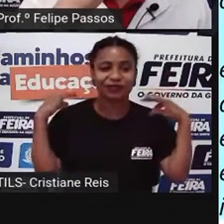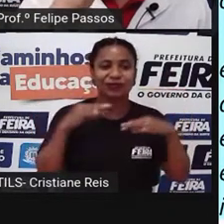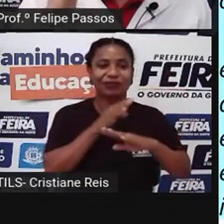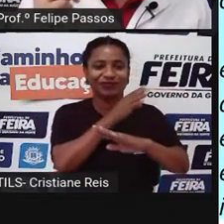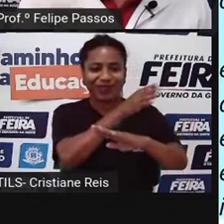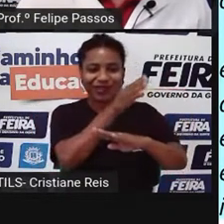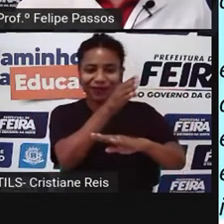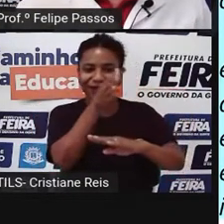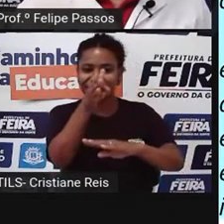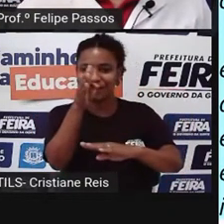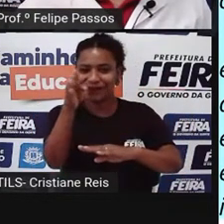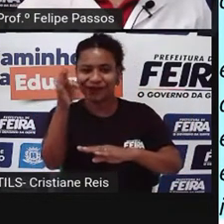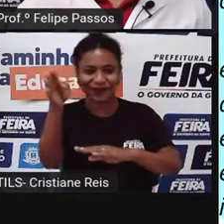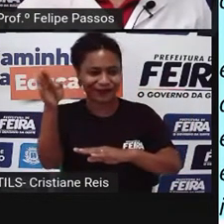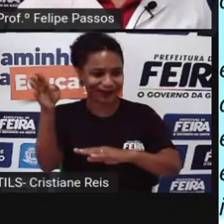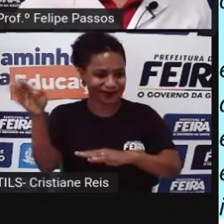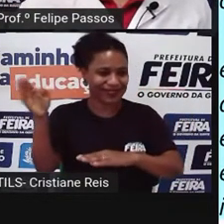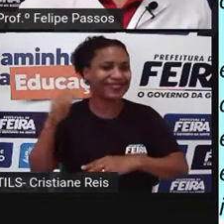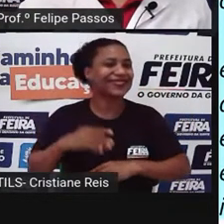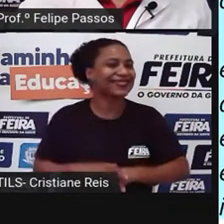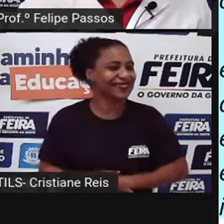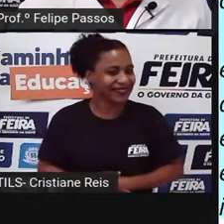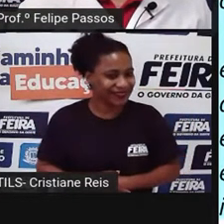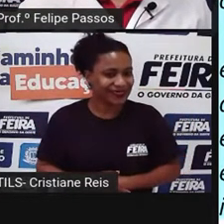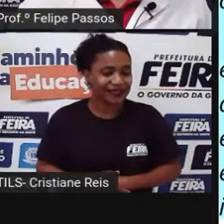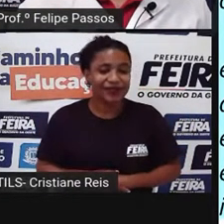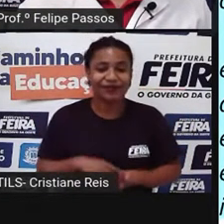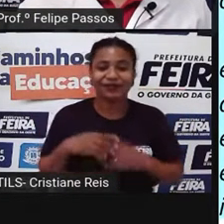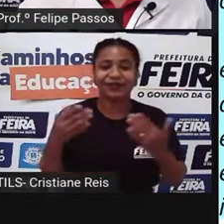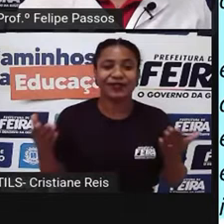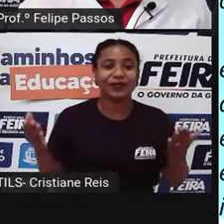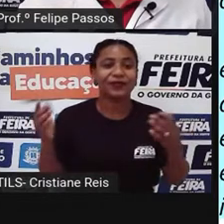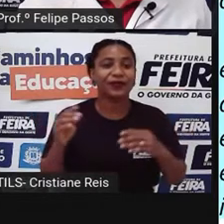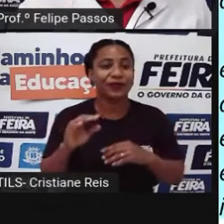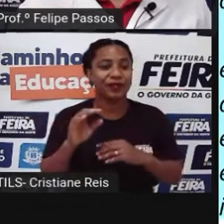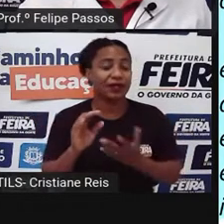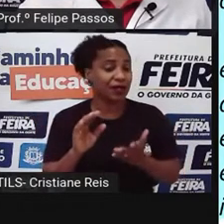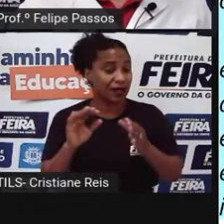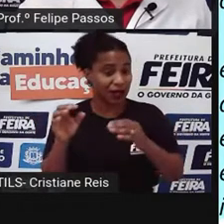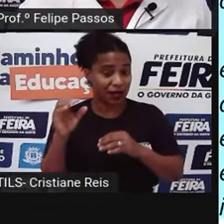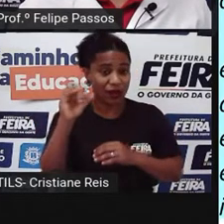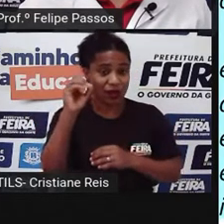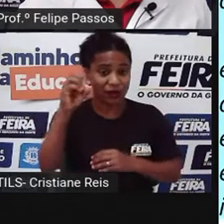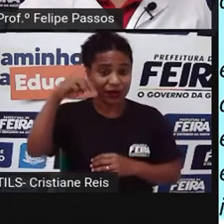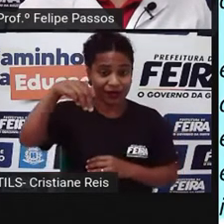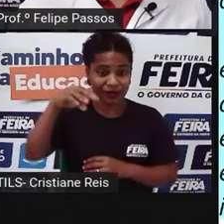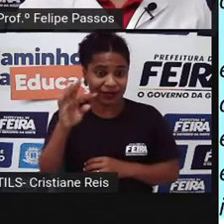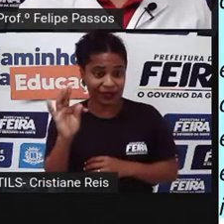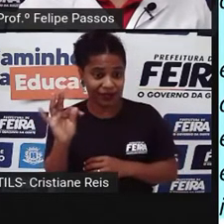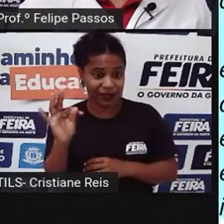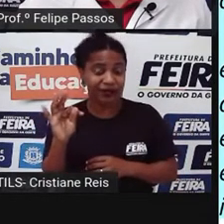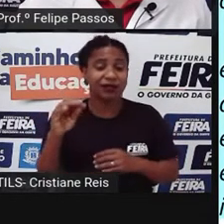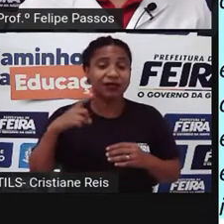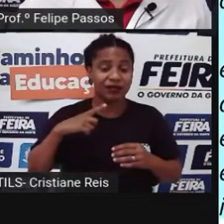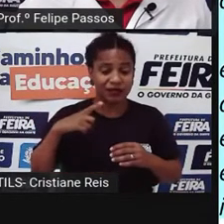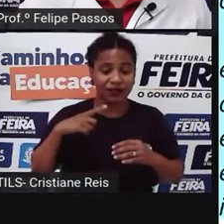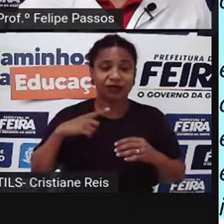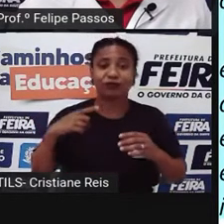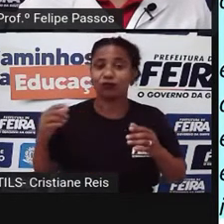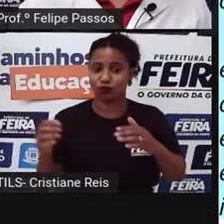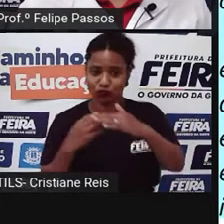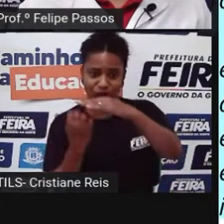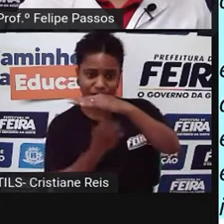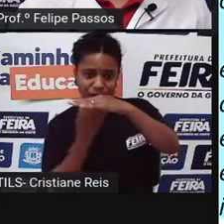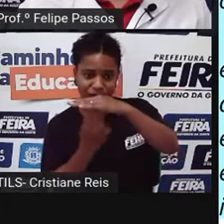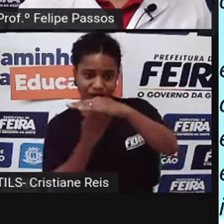outro. Uma das mais utilizadas é a proposta pela Organização Mundial do Turismo, OMT, uma agência especializada na